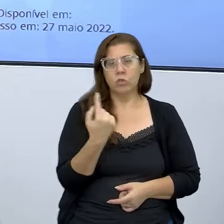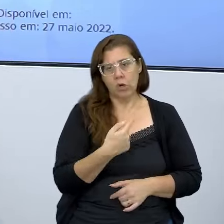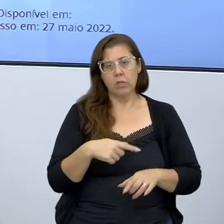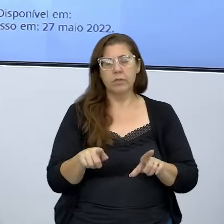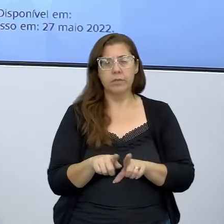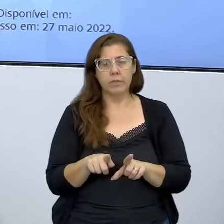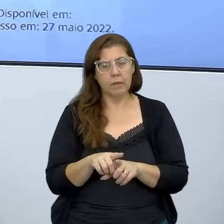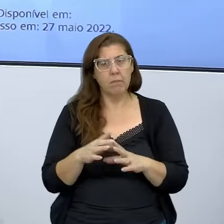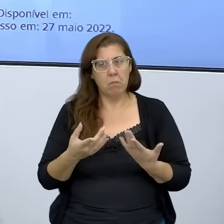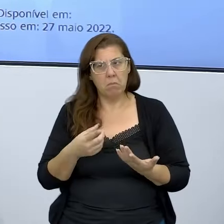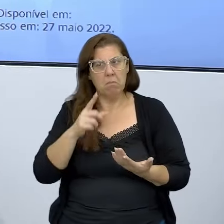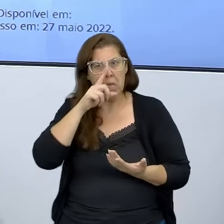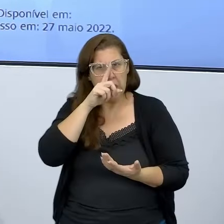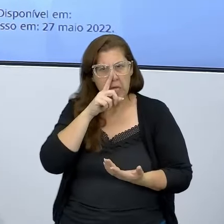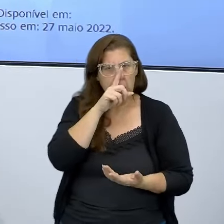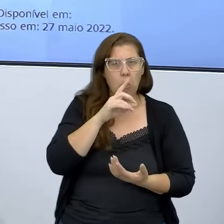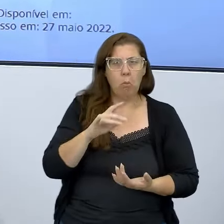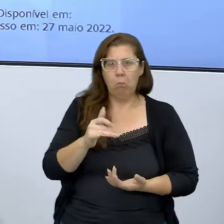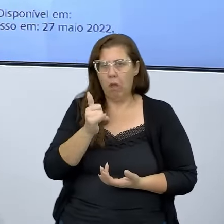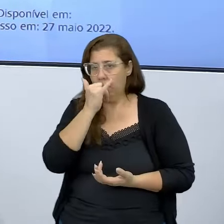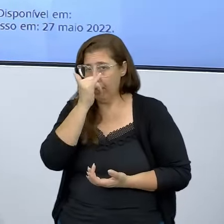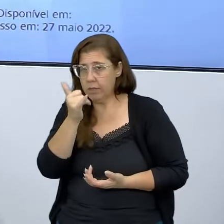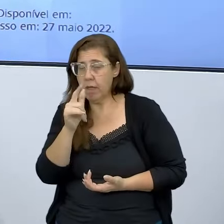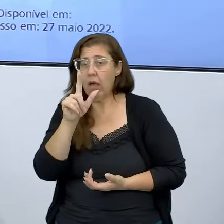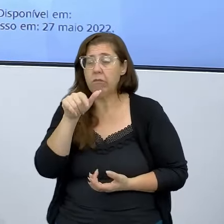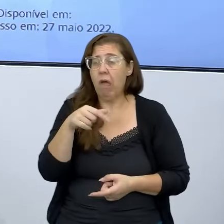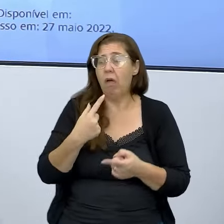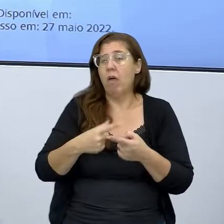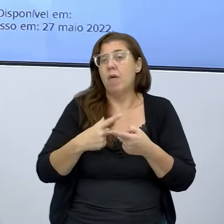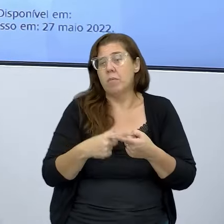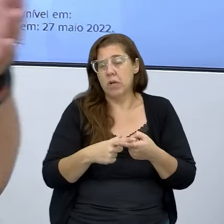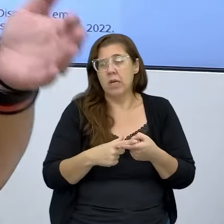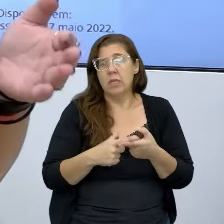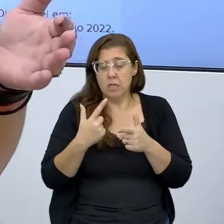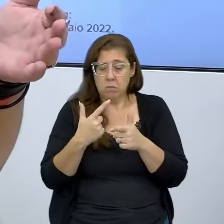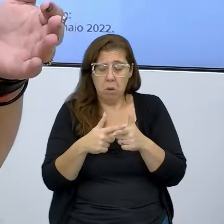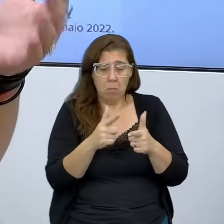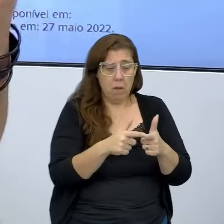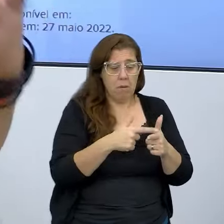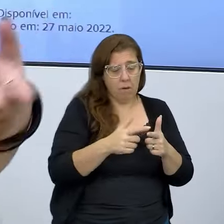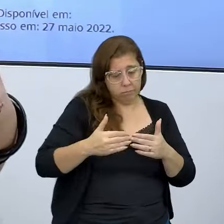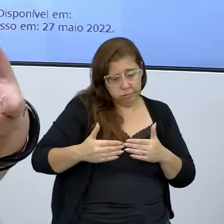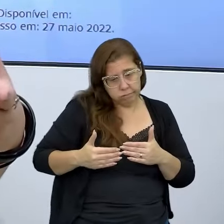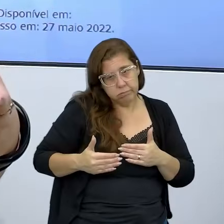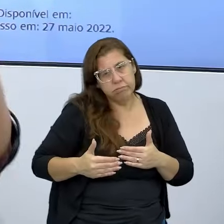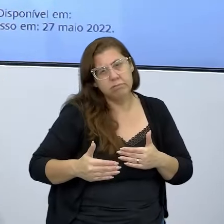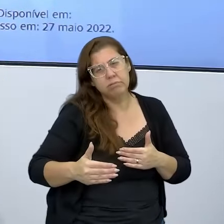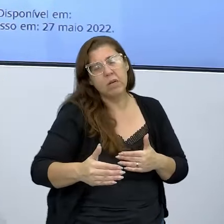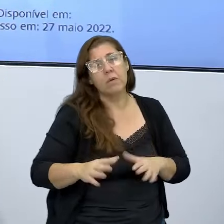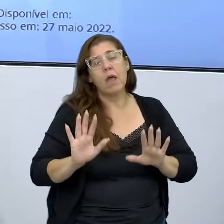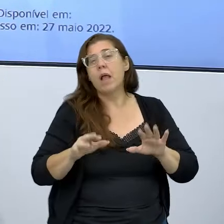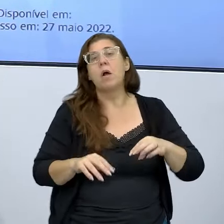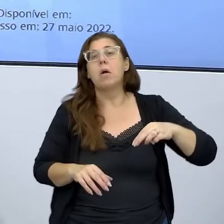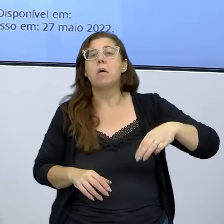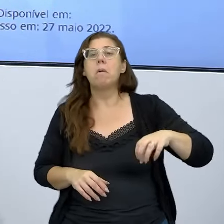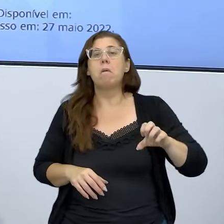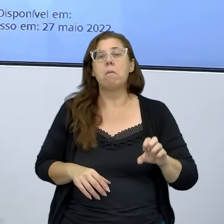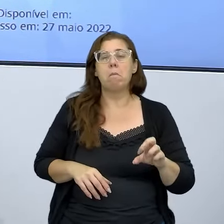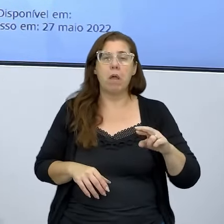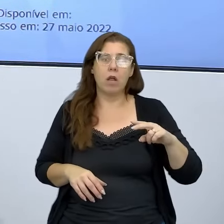questão do risco e desastre, é que muitas vezes esses danos vêm a longo prazo. Como eu falei do mercúrio, não é que você vai comer um